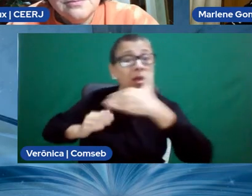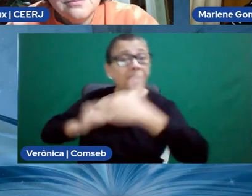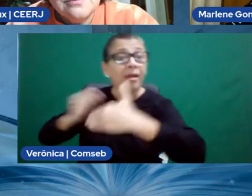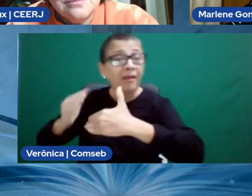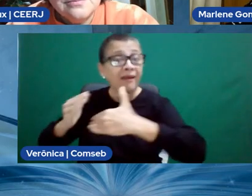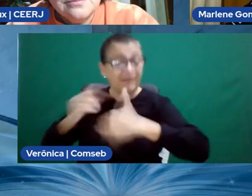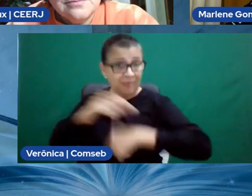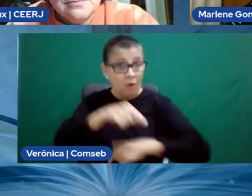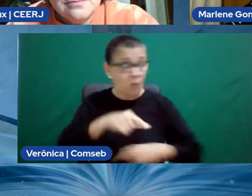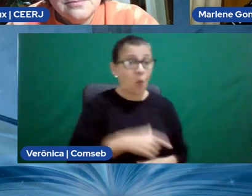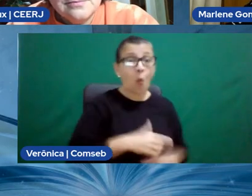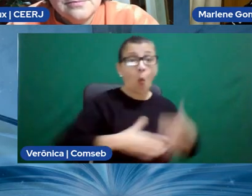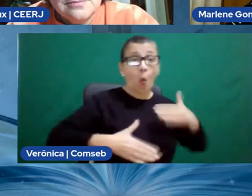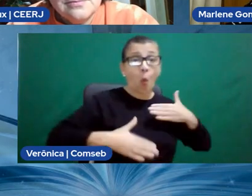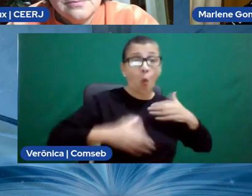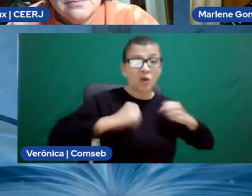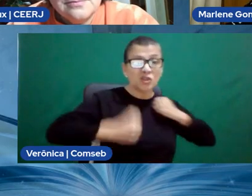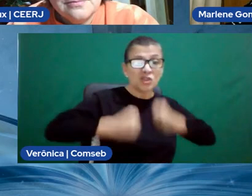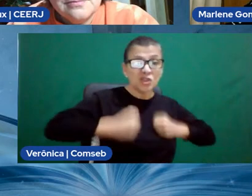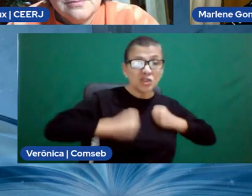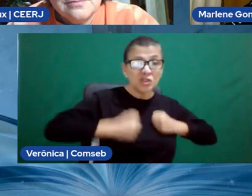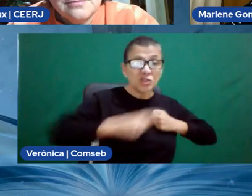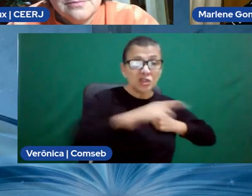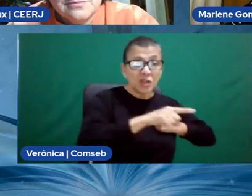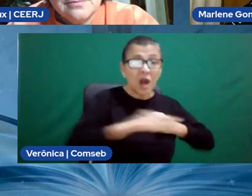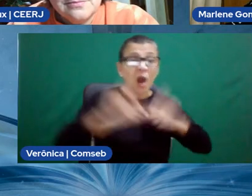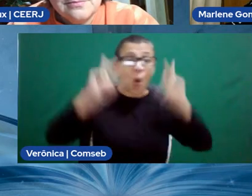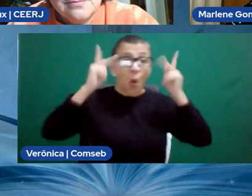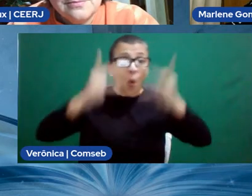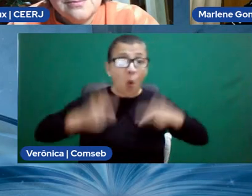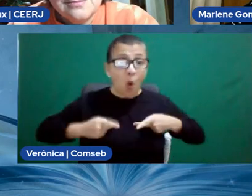2 milhões e 500 milhões de anos atrás, foi muito